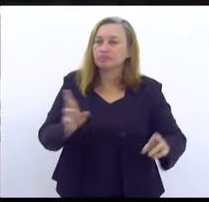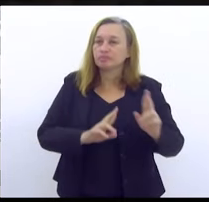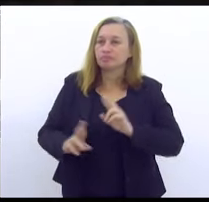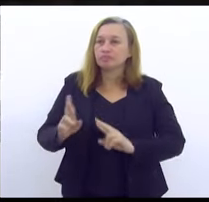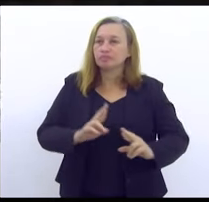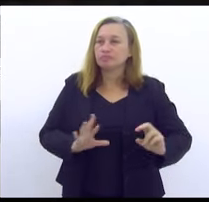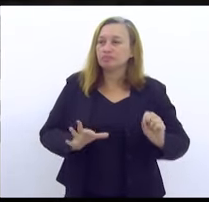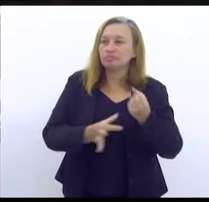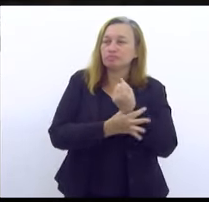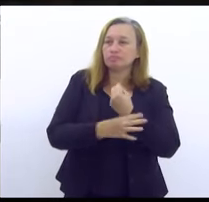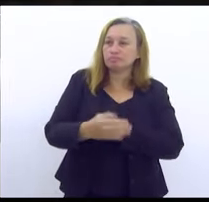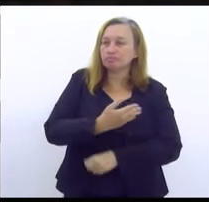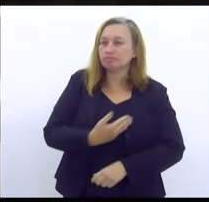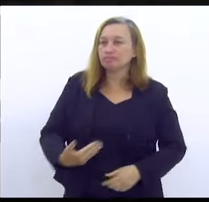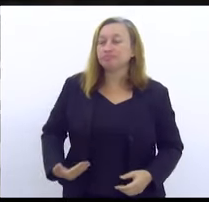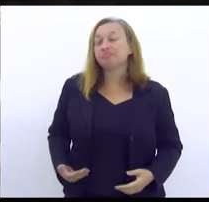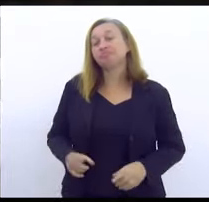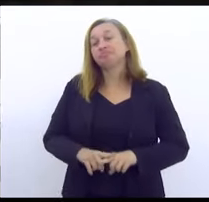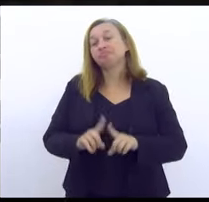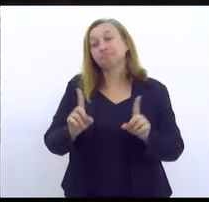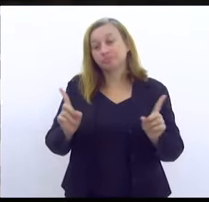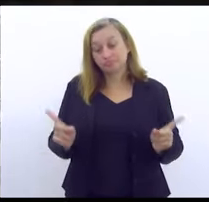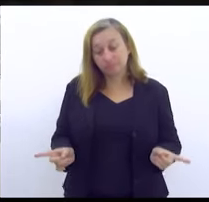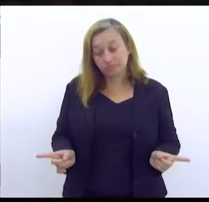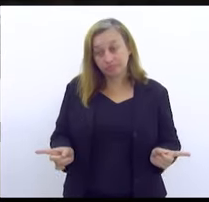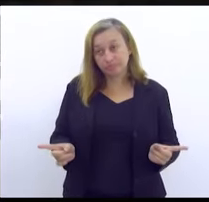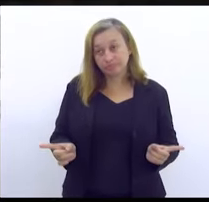segurança pública, mas, ao mesmo tempo,